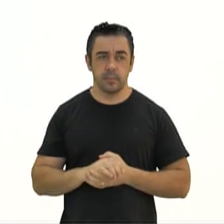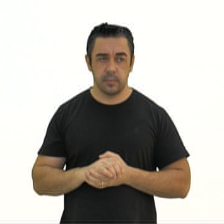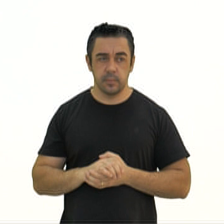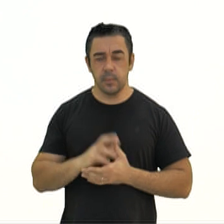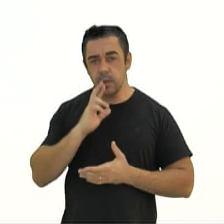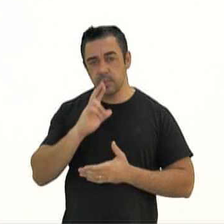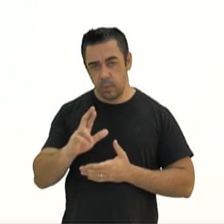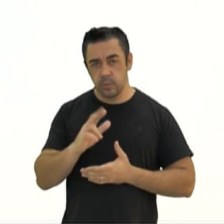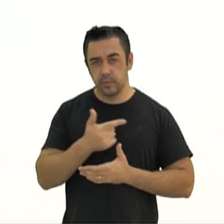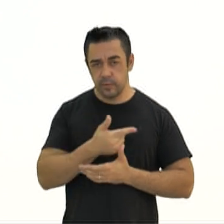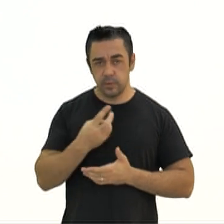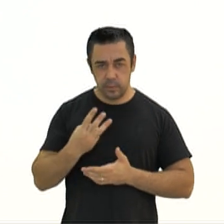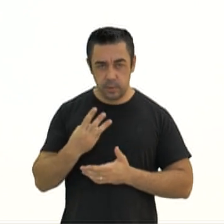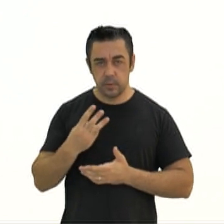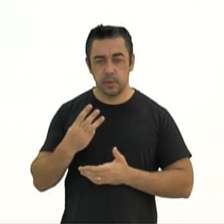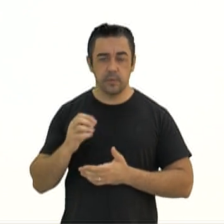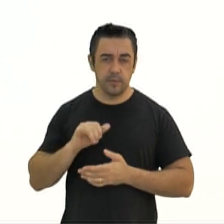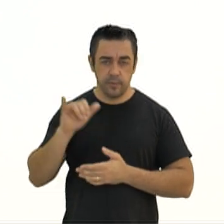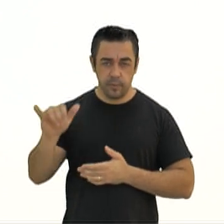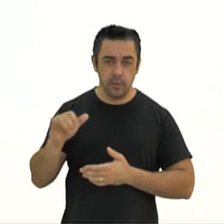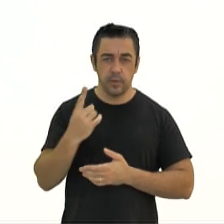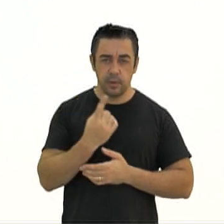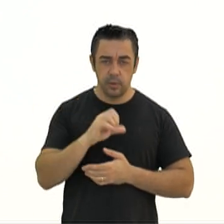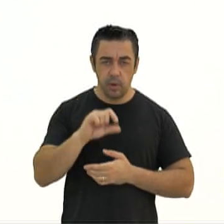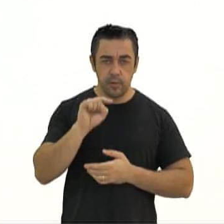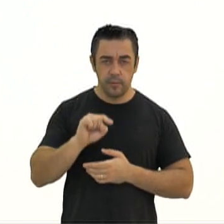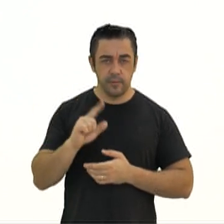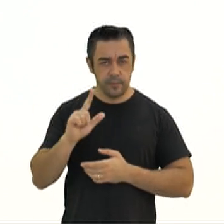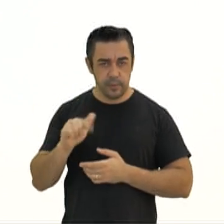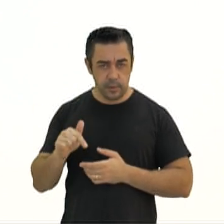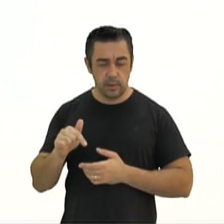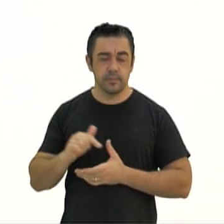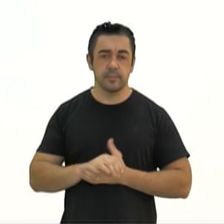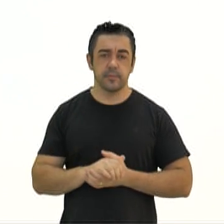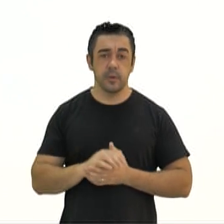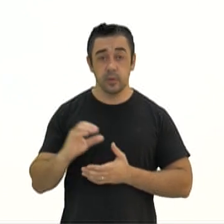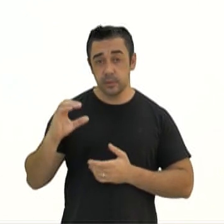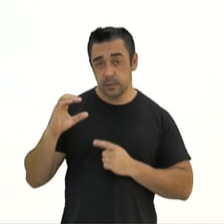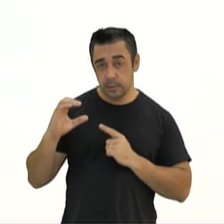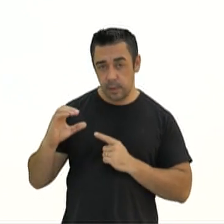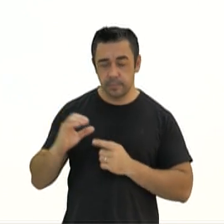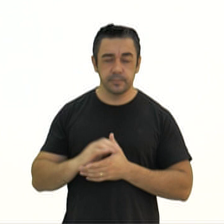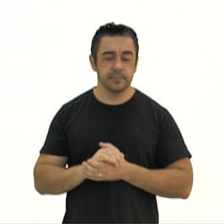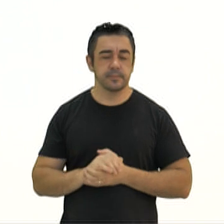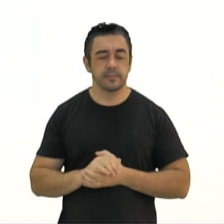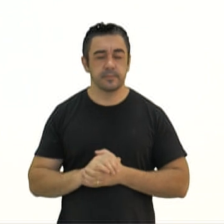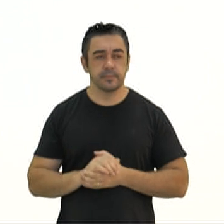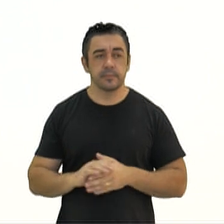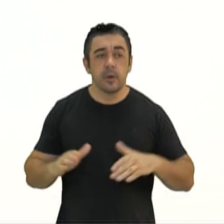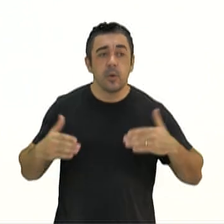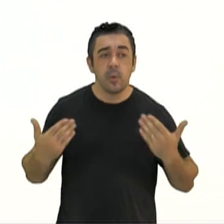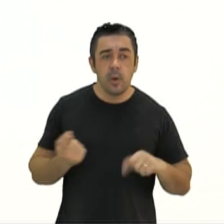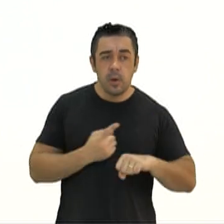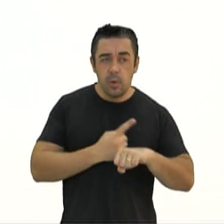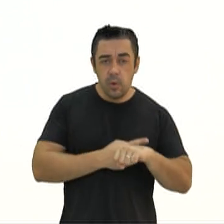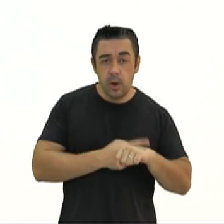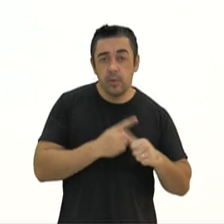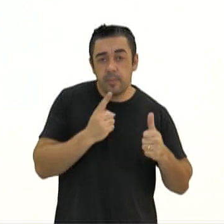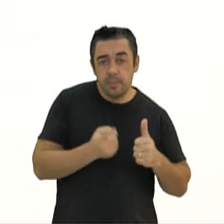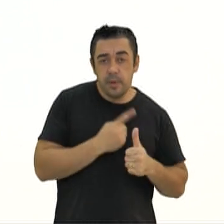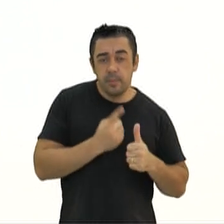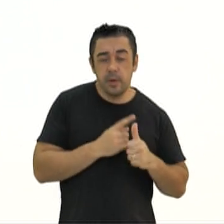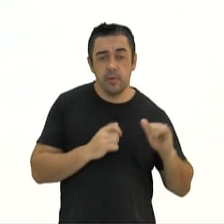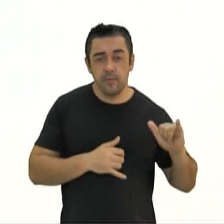Aqui é a resposta, né? O 23º voo sai às 19 horas e 27 minutos. Agora vamos para o item C. Qual é o horário do primeiro